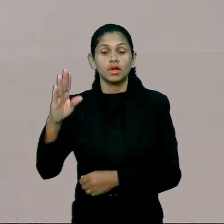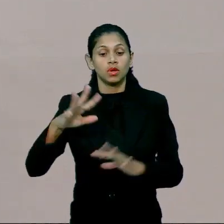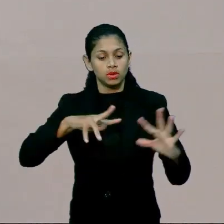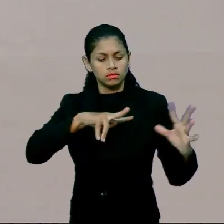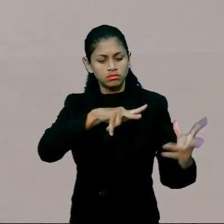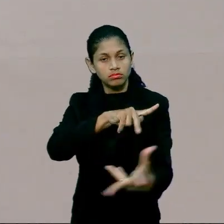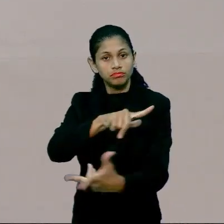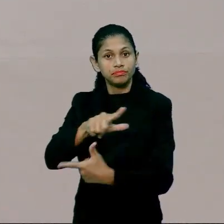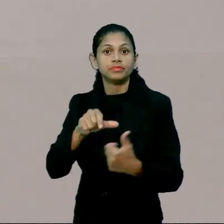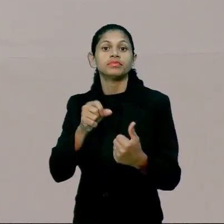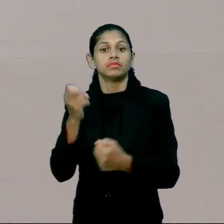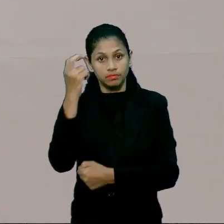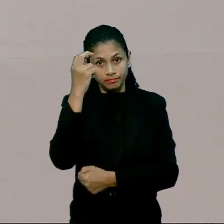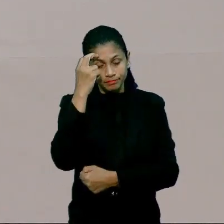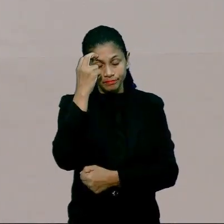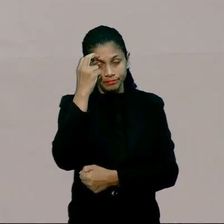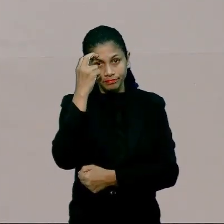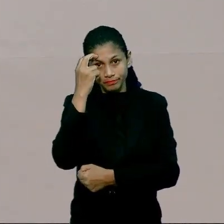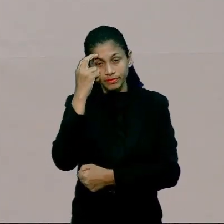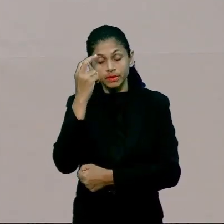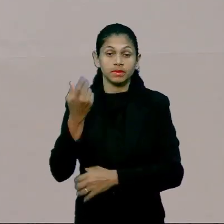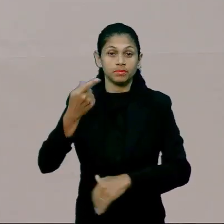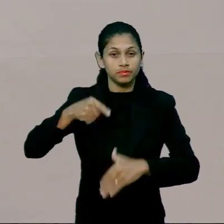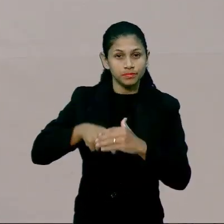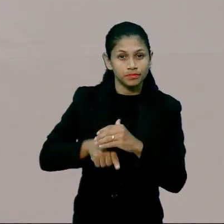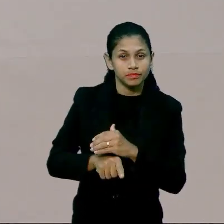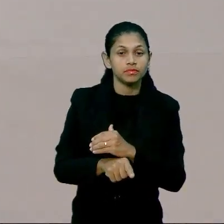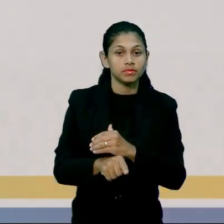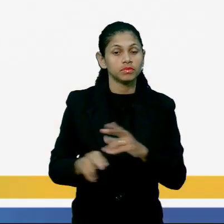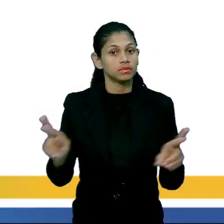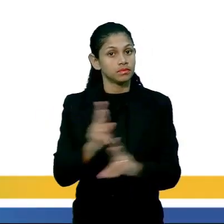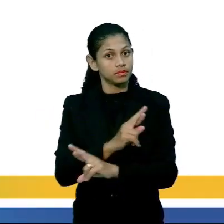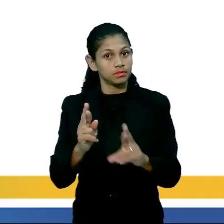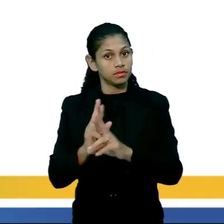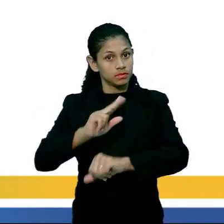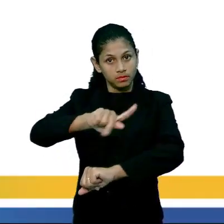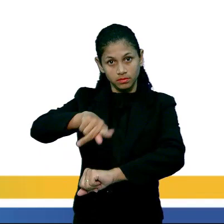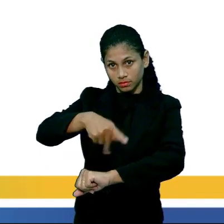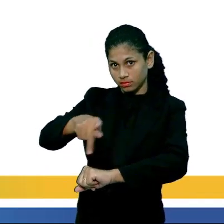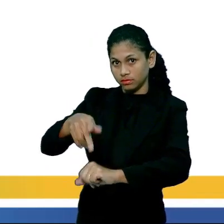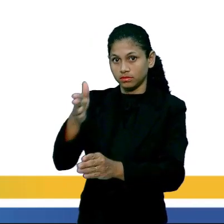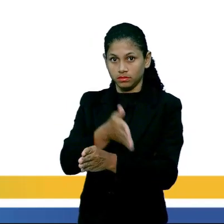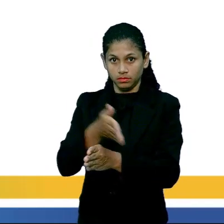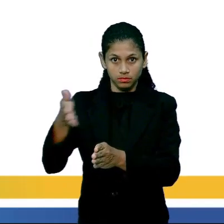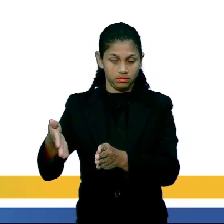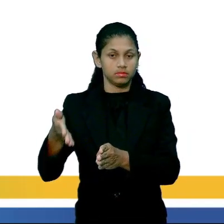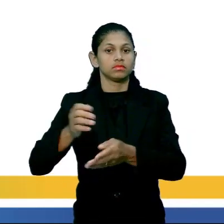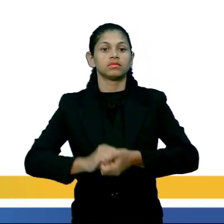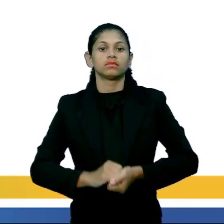as relações com os outros países e também sobre as línguas, ok?